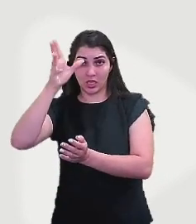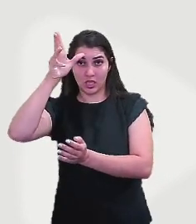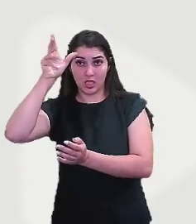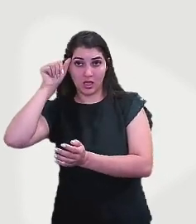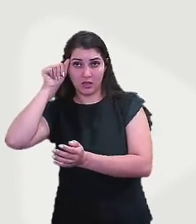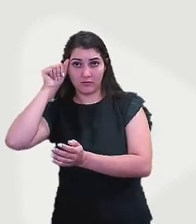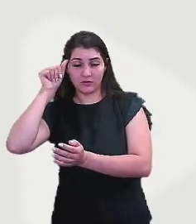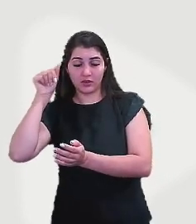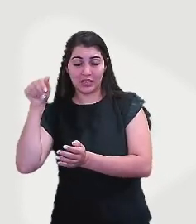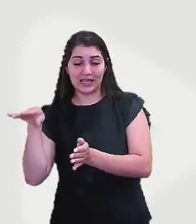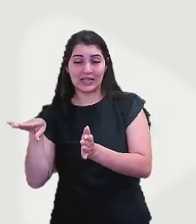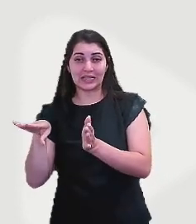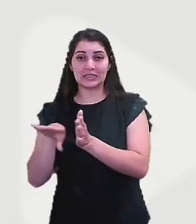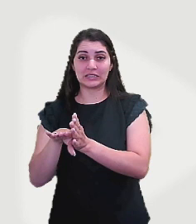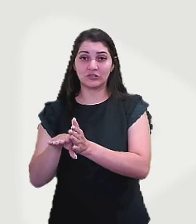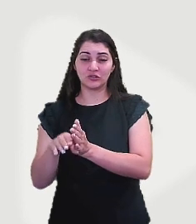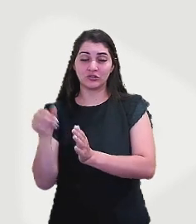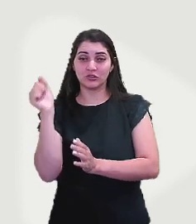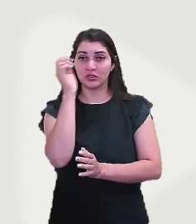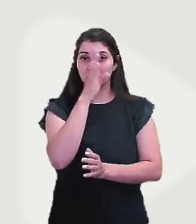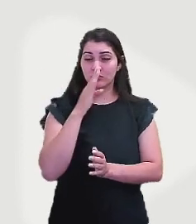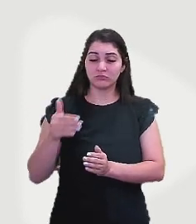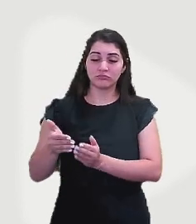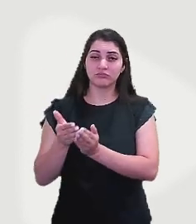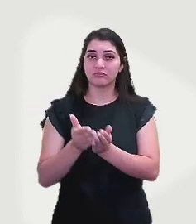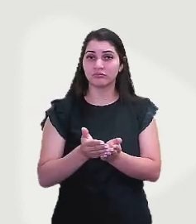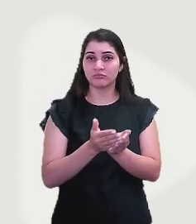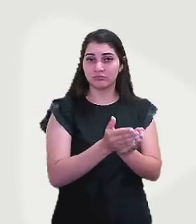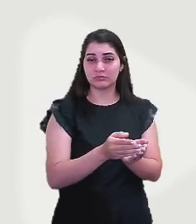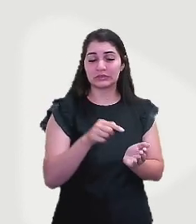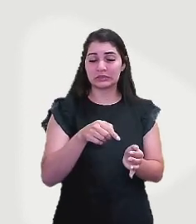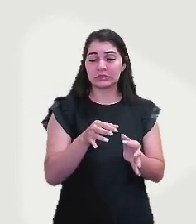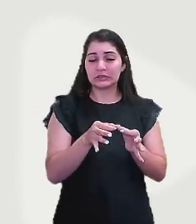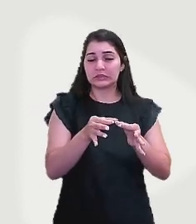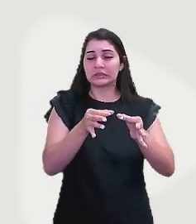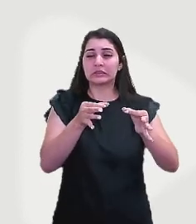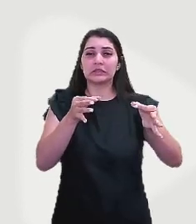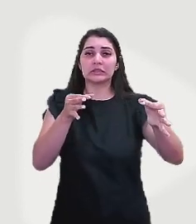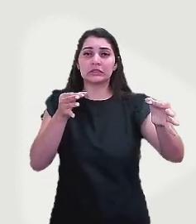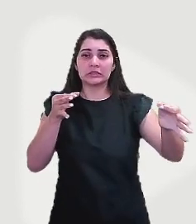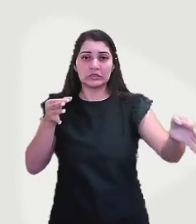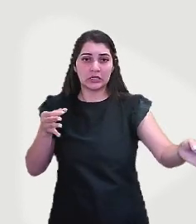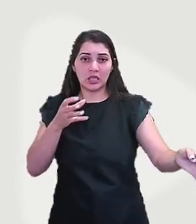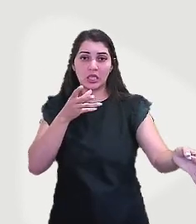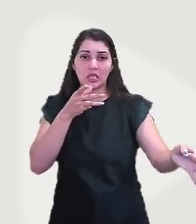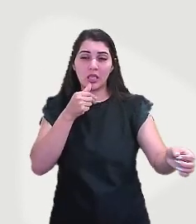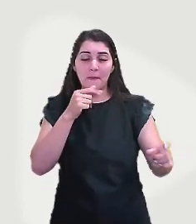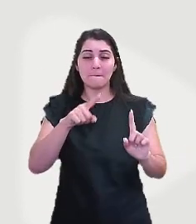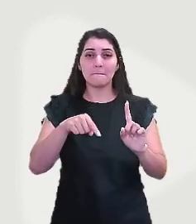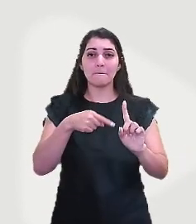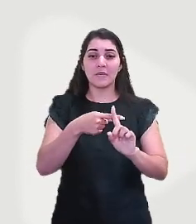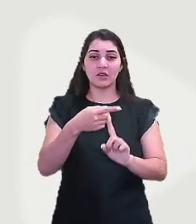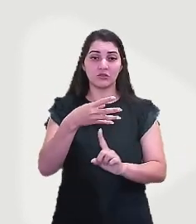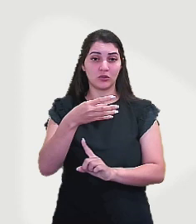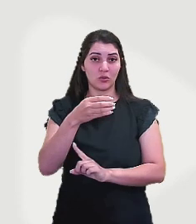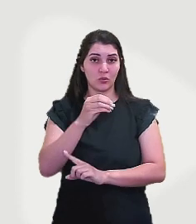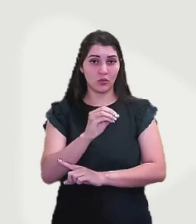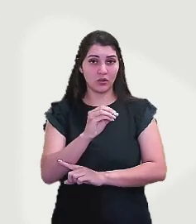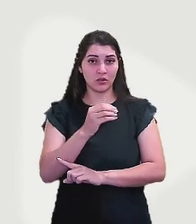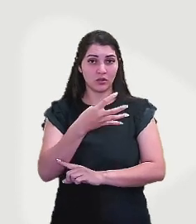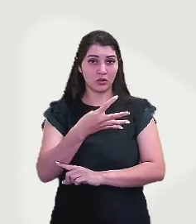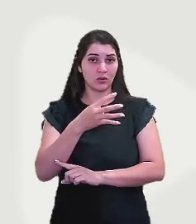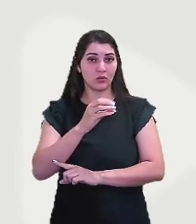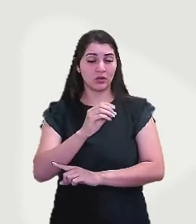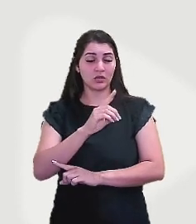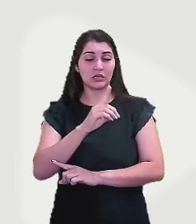chegar no Brasil. Esse percurso era extremamente longo, era de mais de 40 dias. Eles vinham